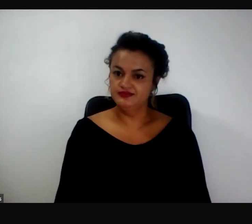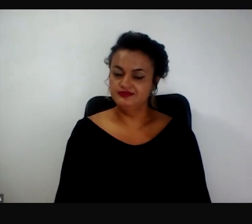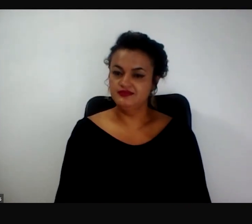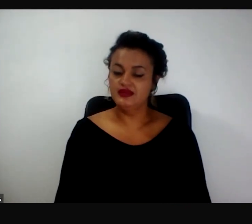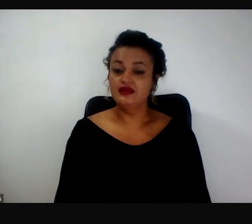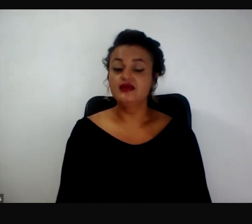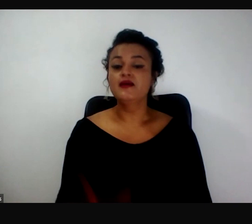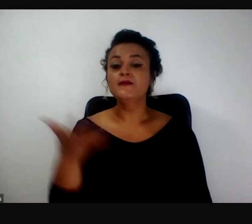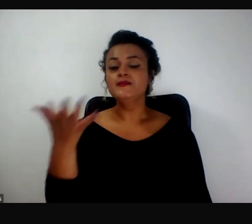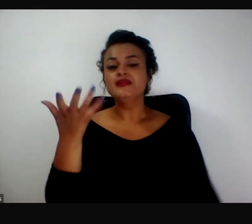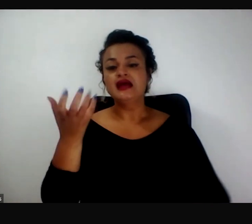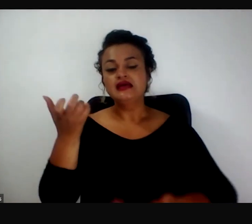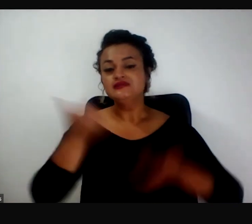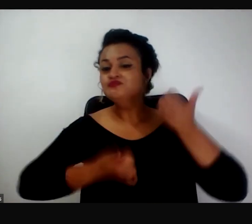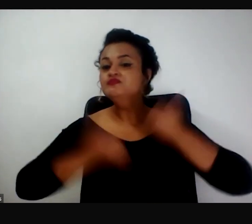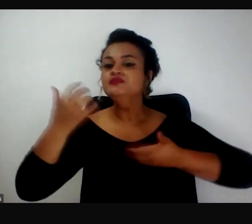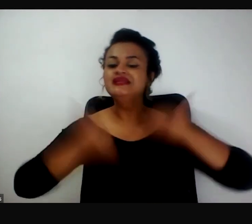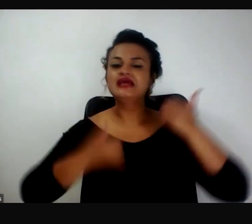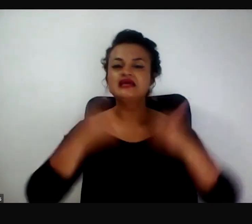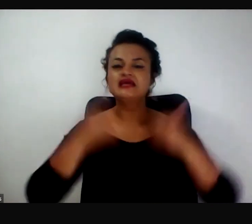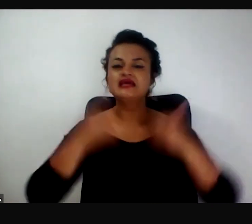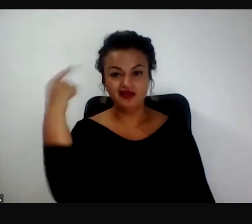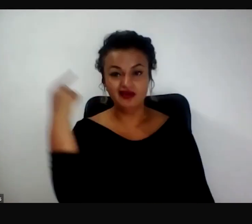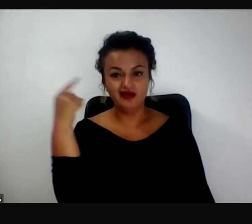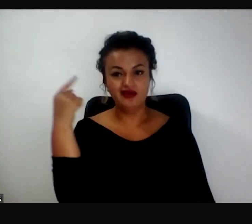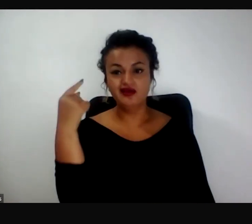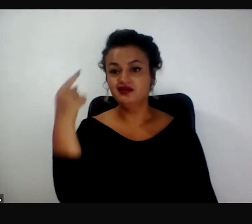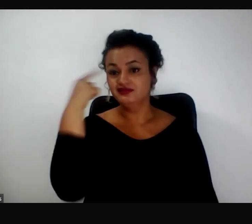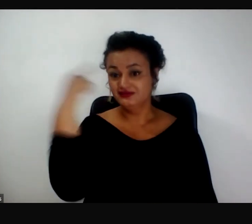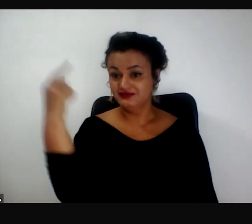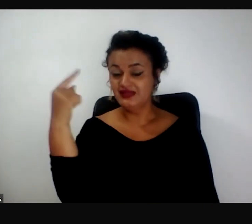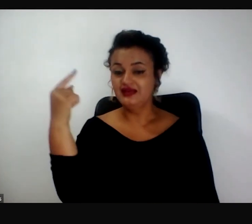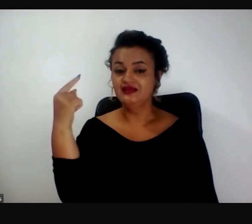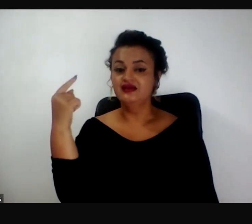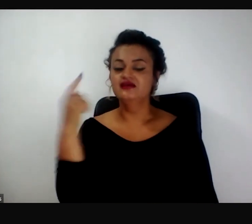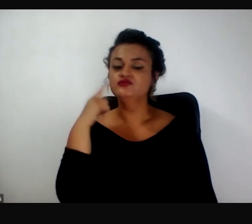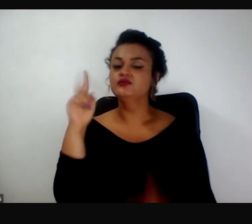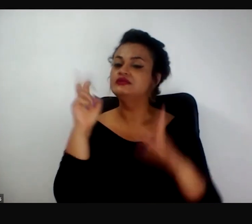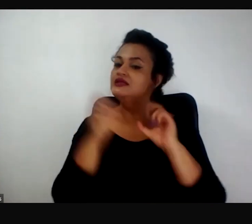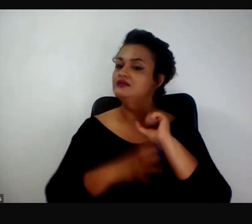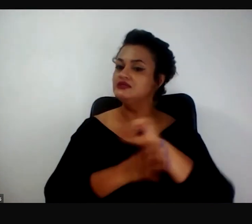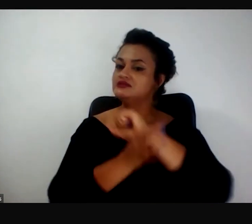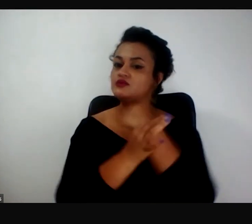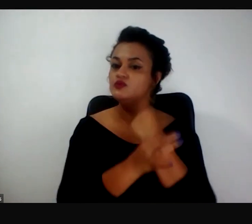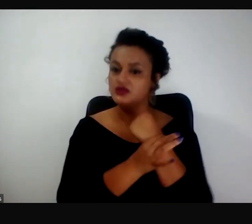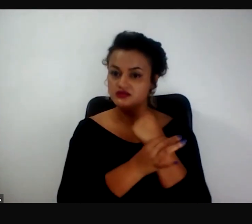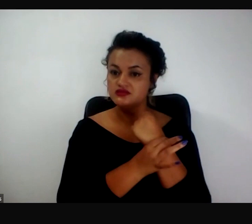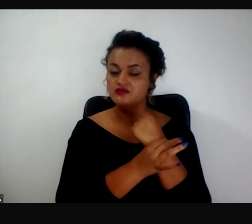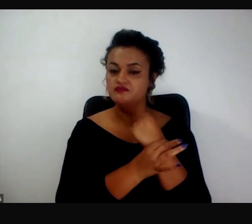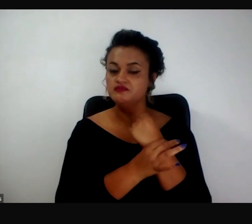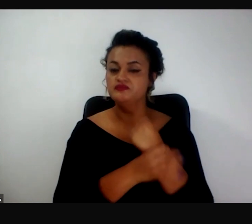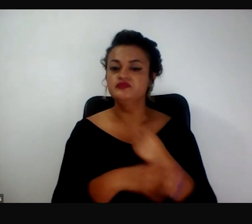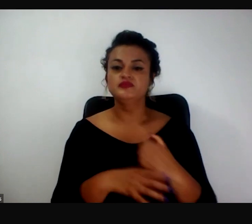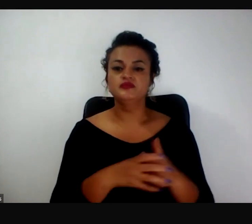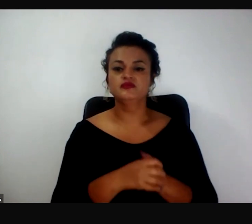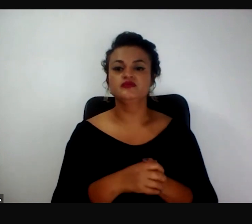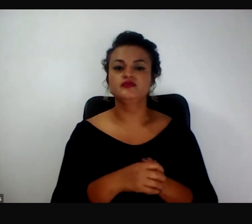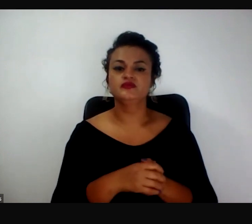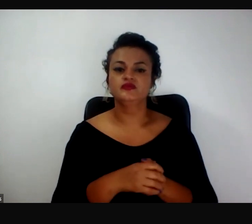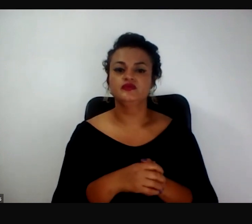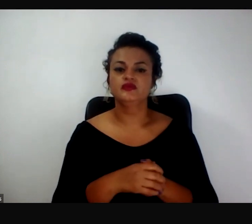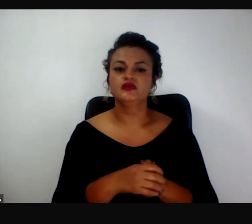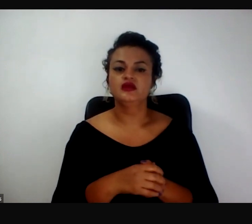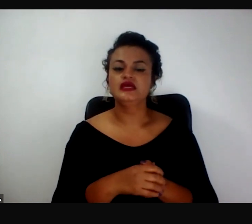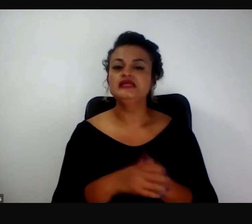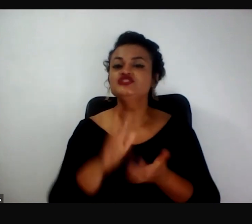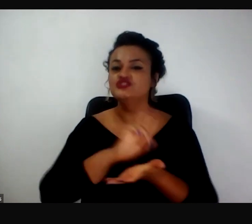para compensar essa ideia de insegurança por